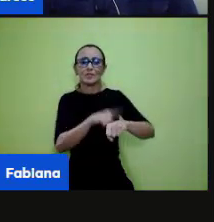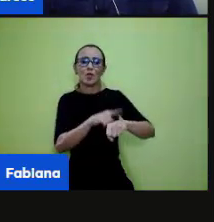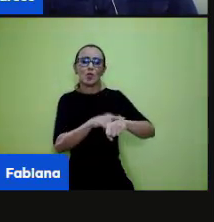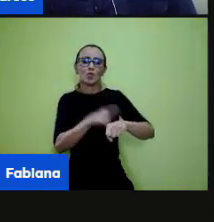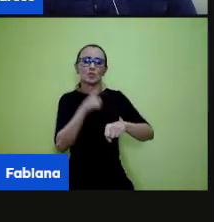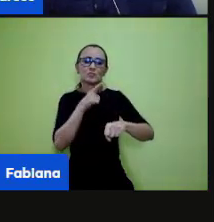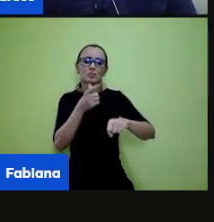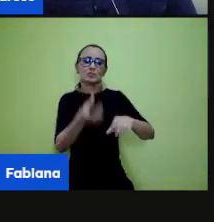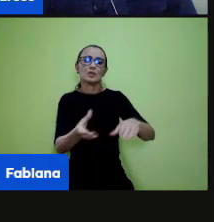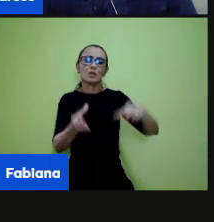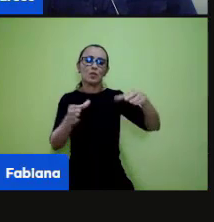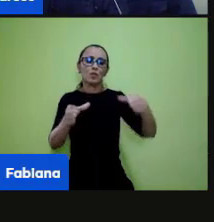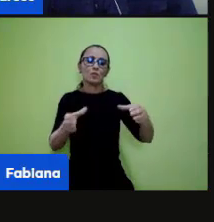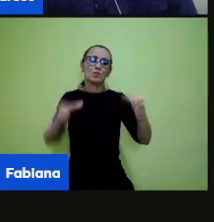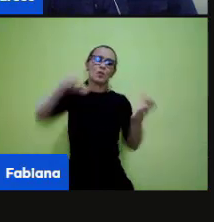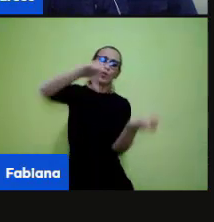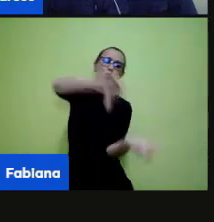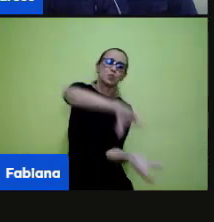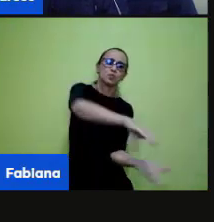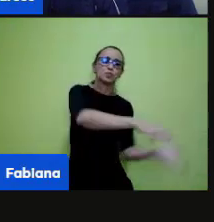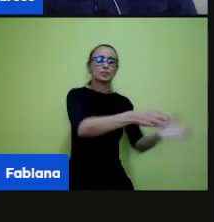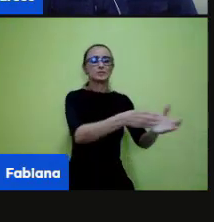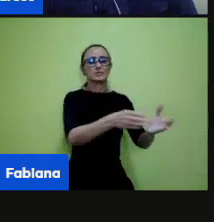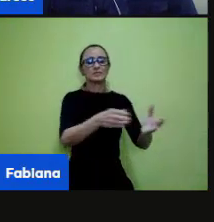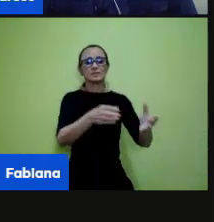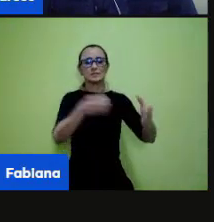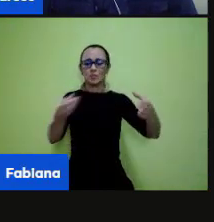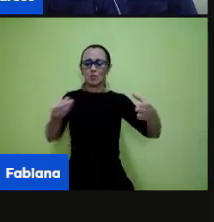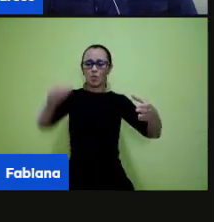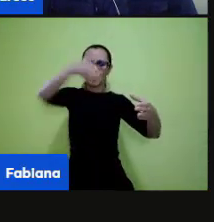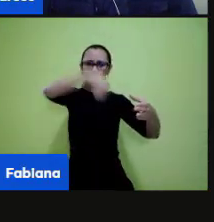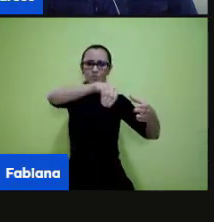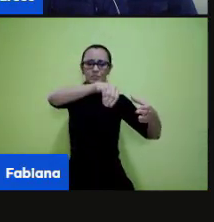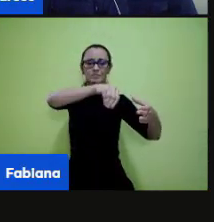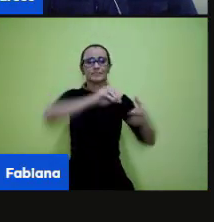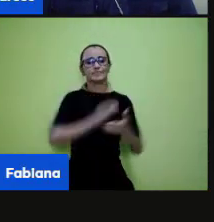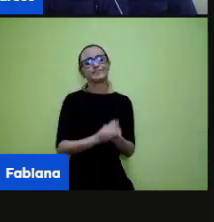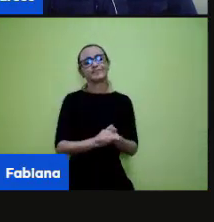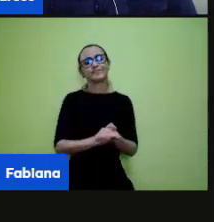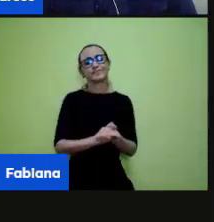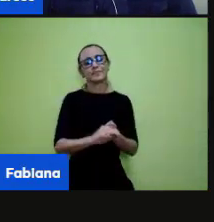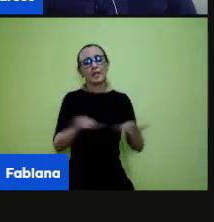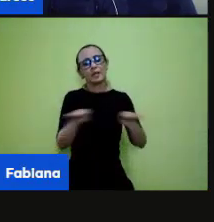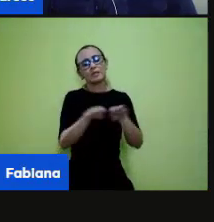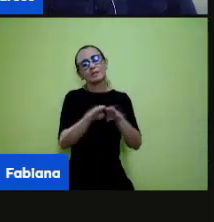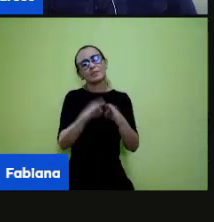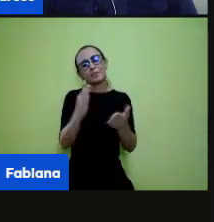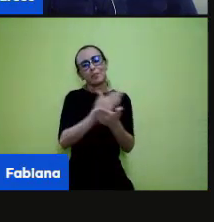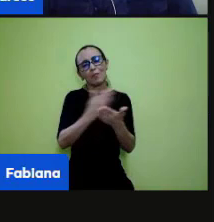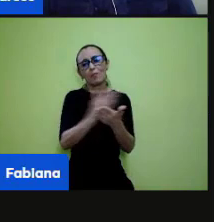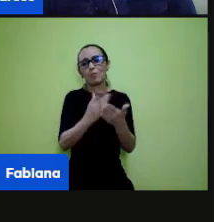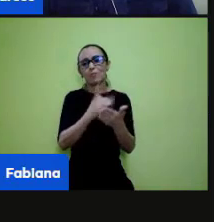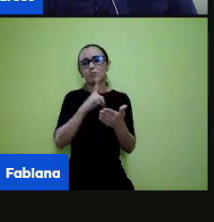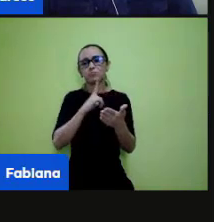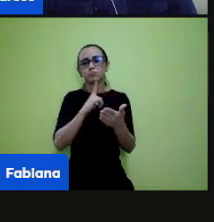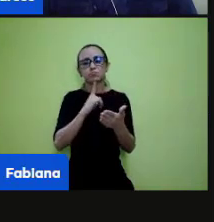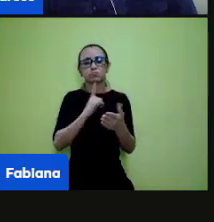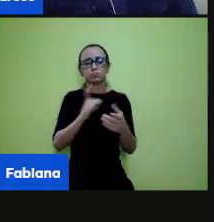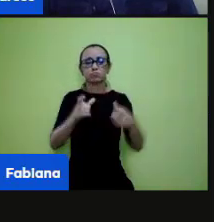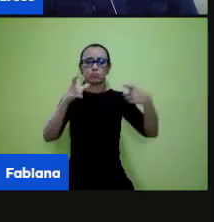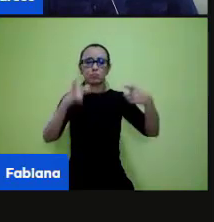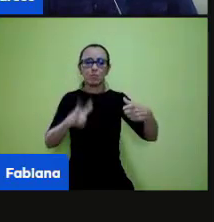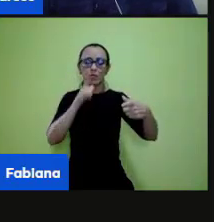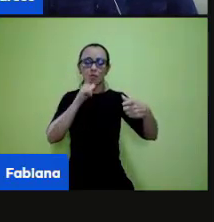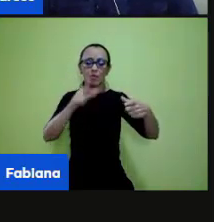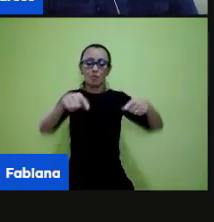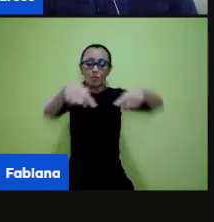é feito tratamento larvicida. Muitas das vezes a gente se depara com a cisterna. Essa cisterna tem que ser medida, publicada e ser feito